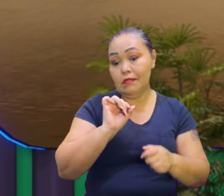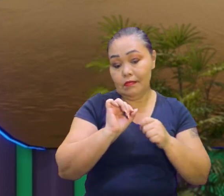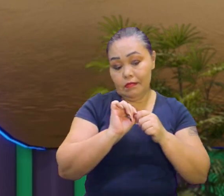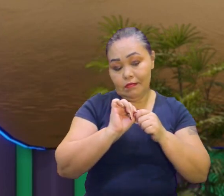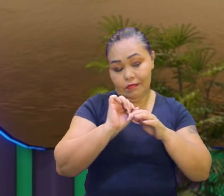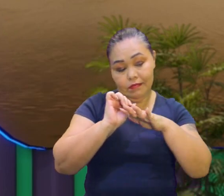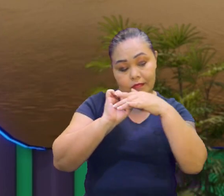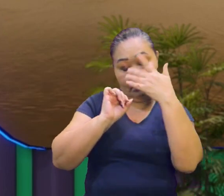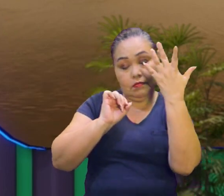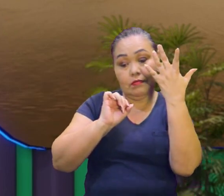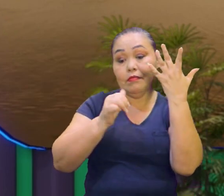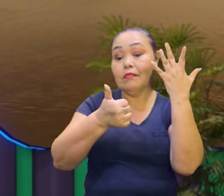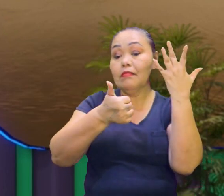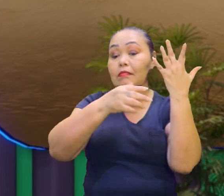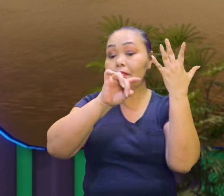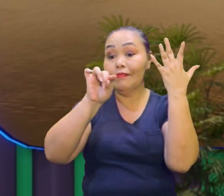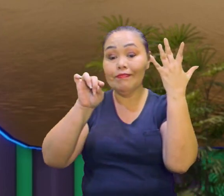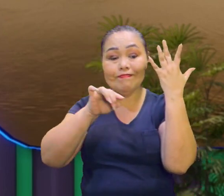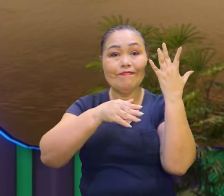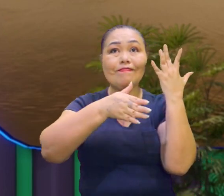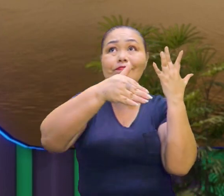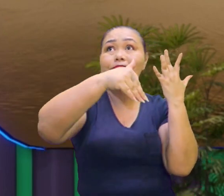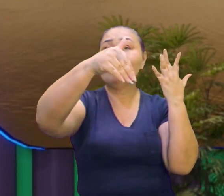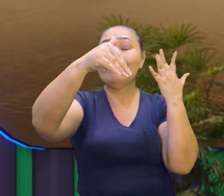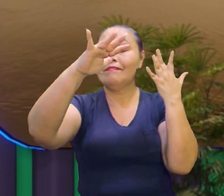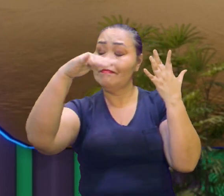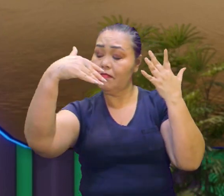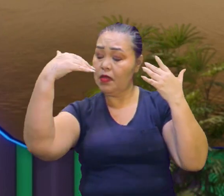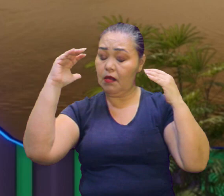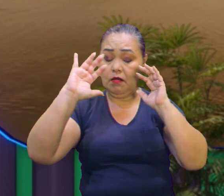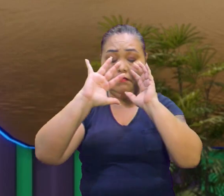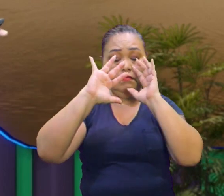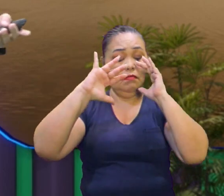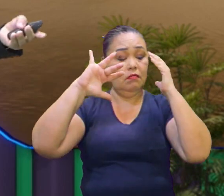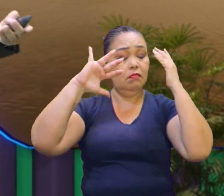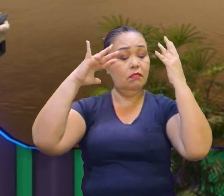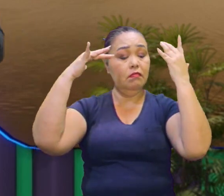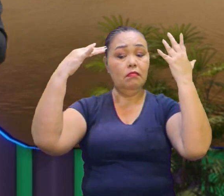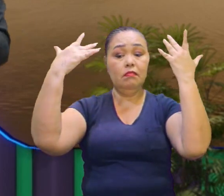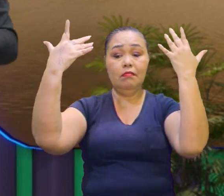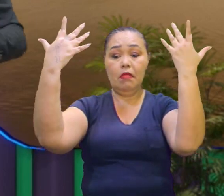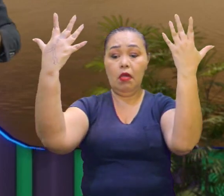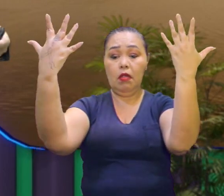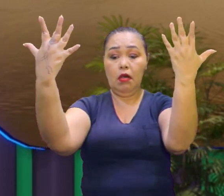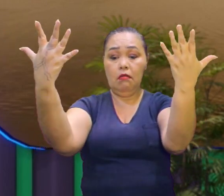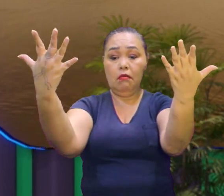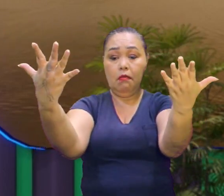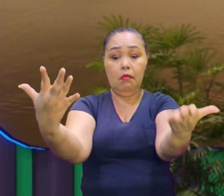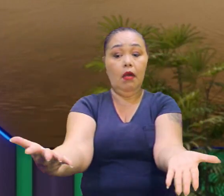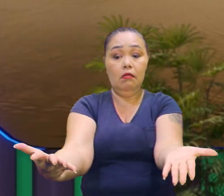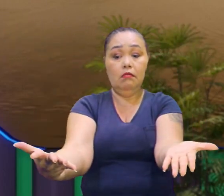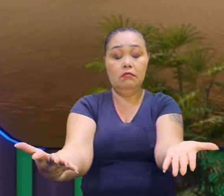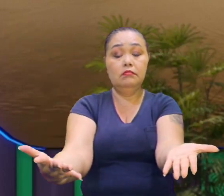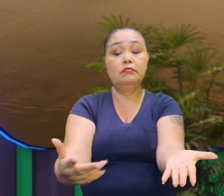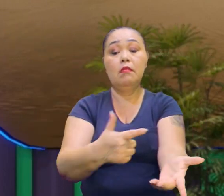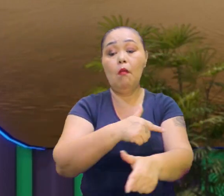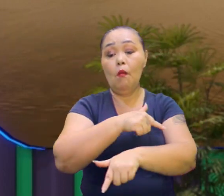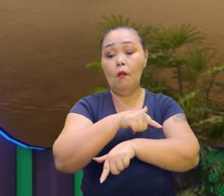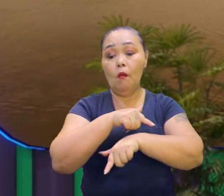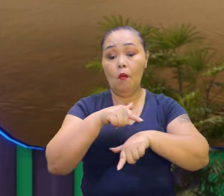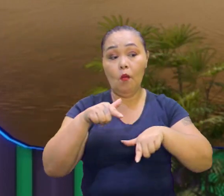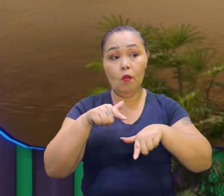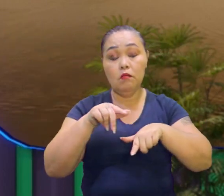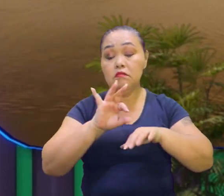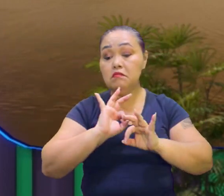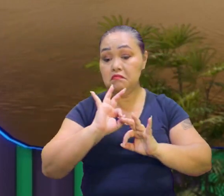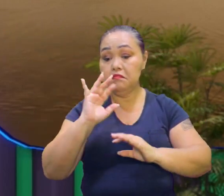pessoas. Então, são centenas de quilômetros quadrados que a humanidade, a sociedade está devastando,